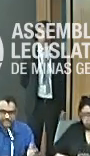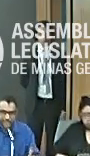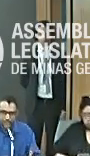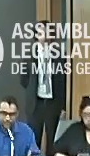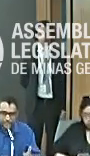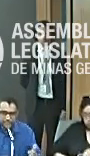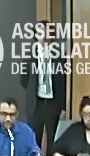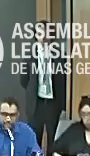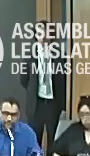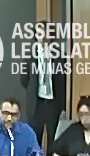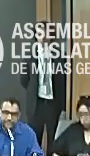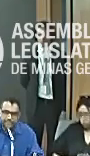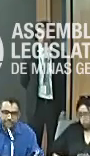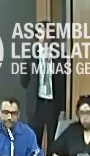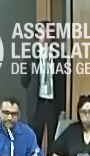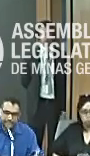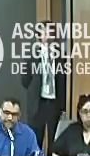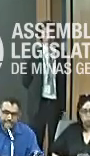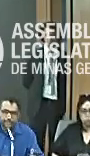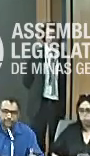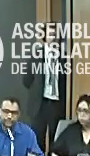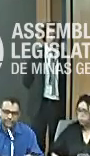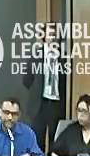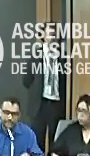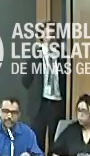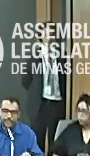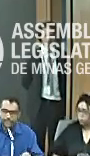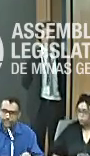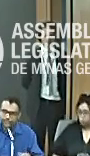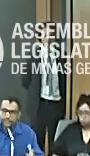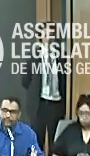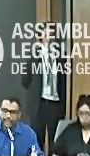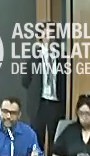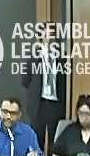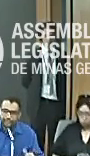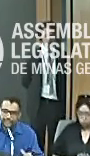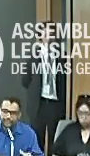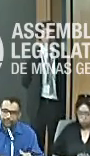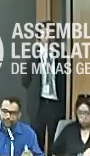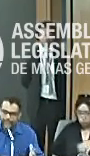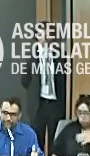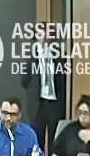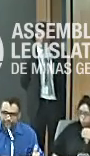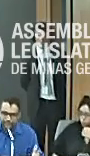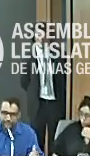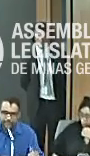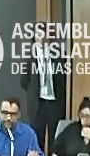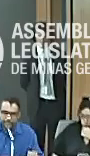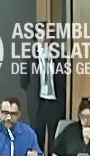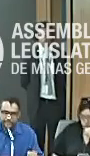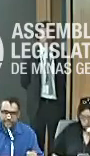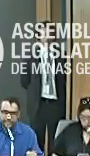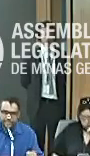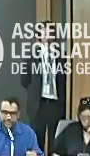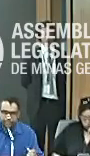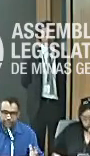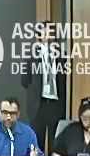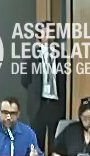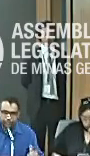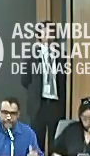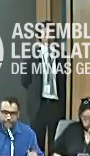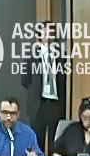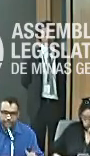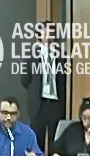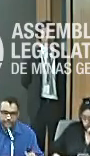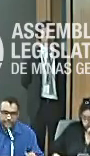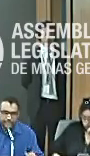profissionais nunca se fala de um sistema penitenciário de um sistema socioeducativo mais complexo né desde a gente